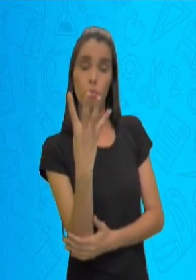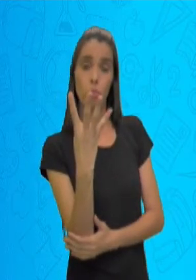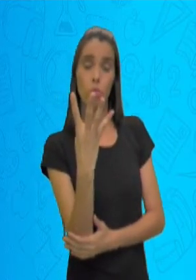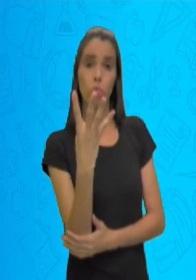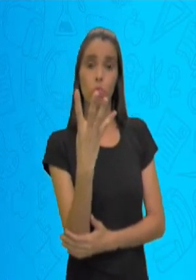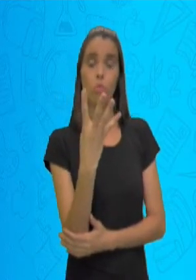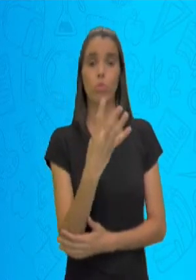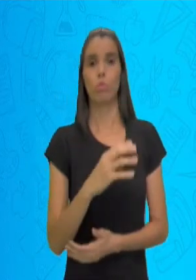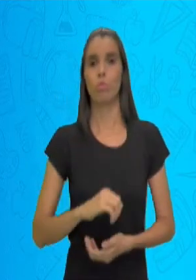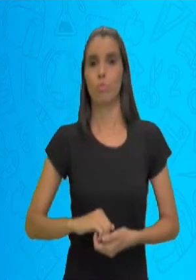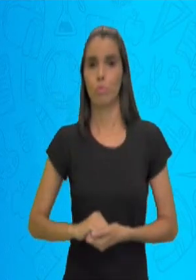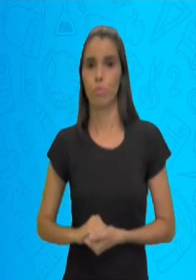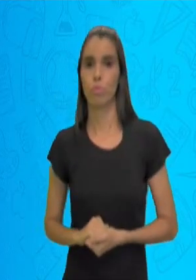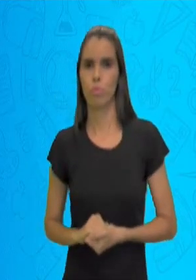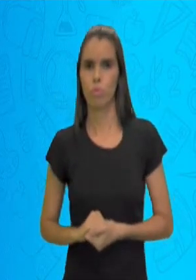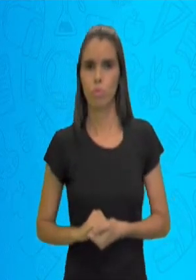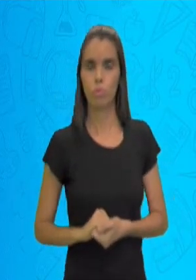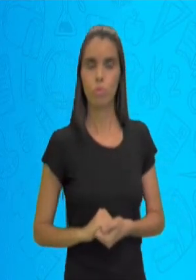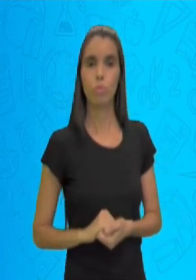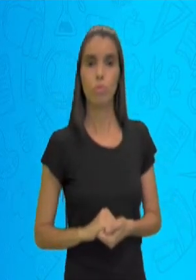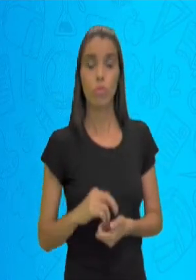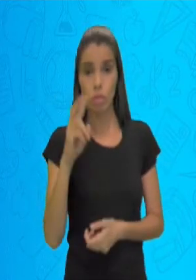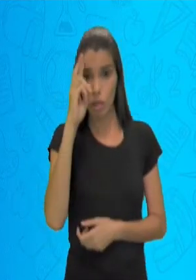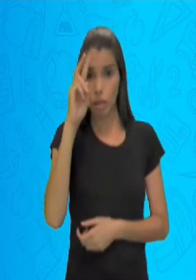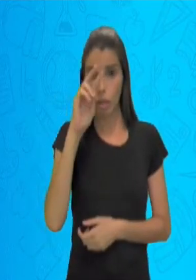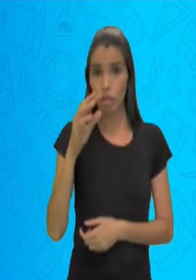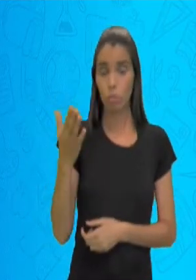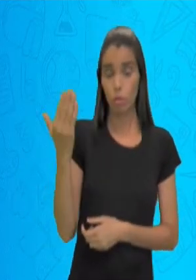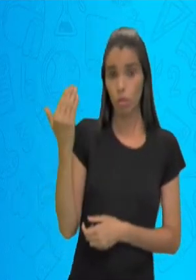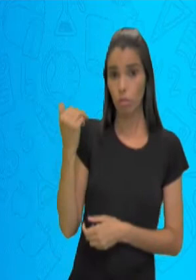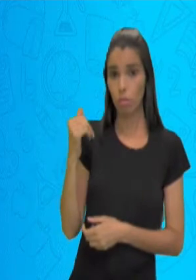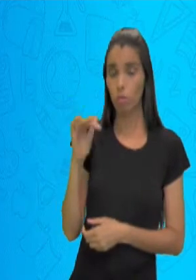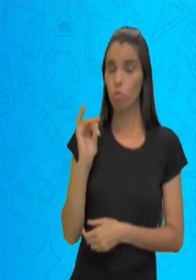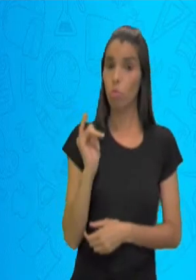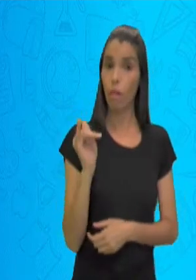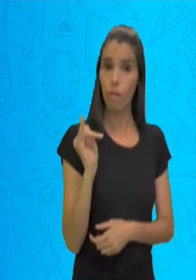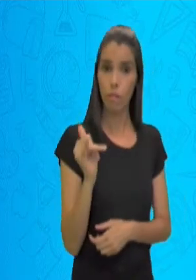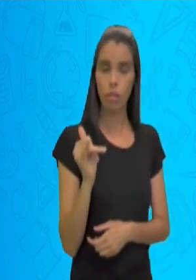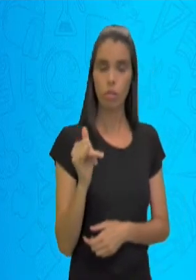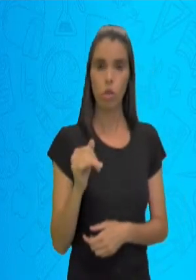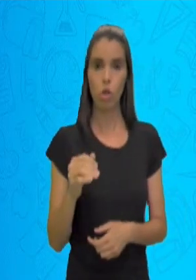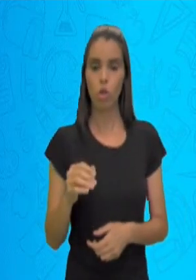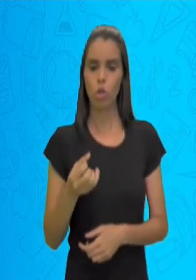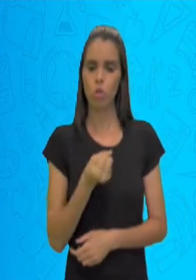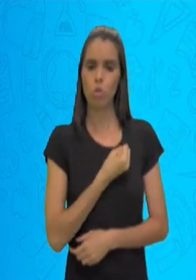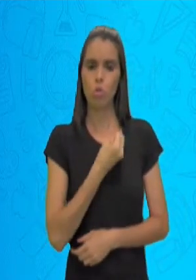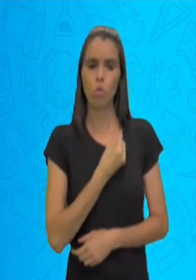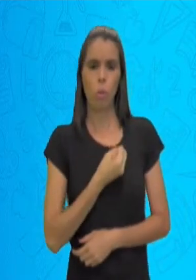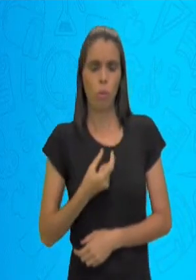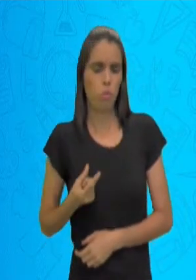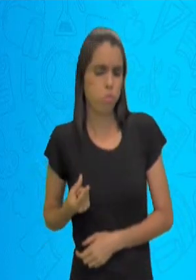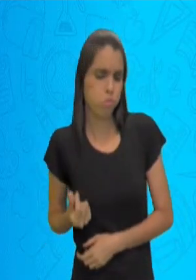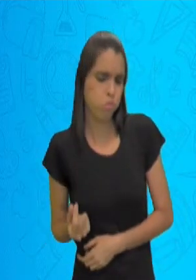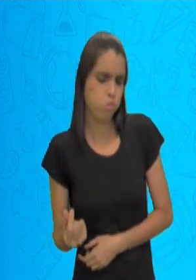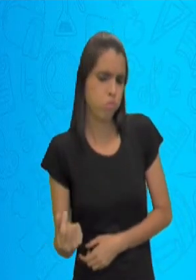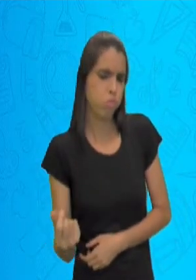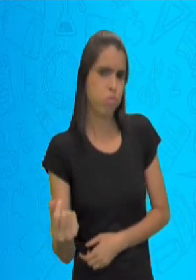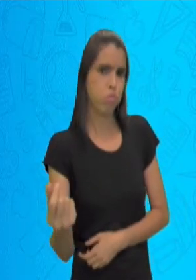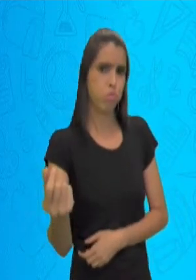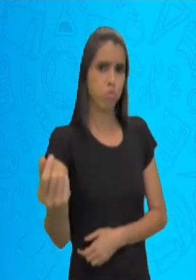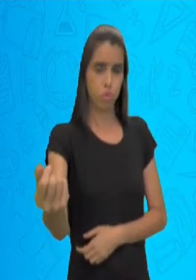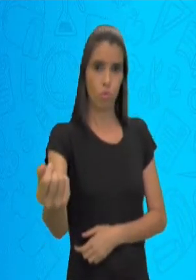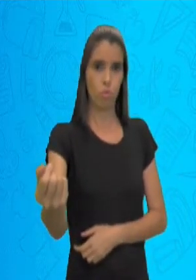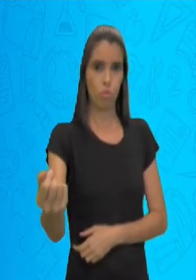não é verdade? Vocês lembram que eu falei com vocês que os nossos números são infinitos? Então, nós vamos estudar daqui para